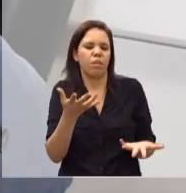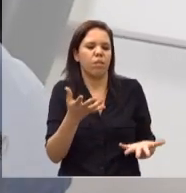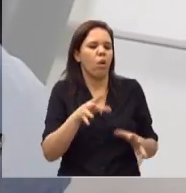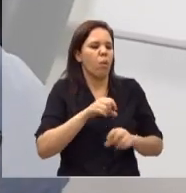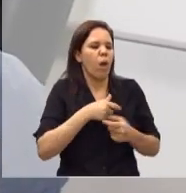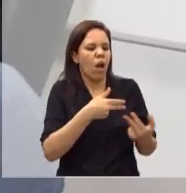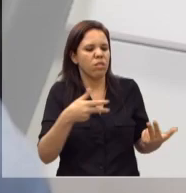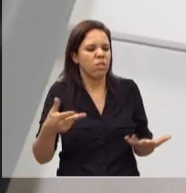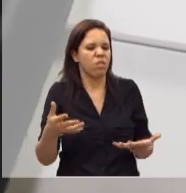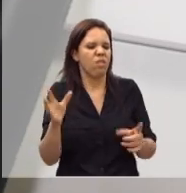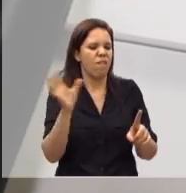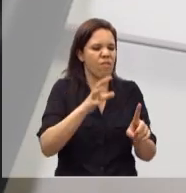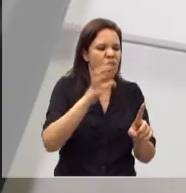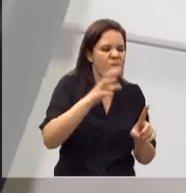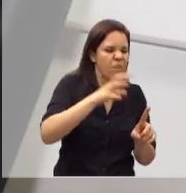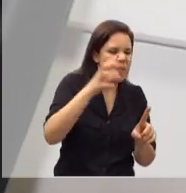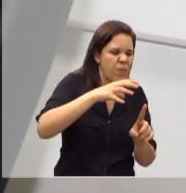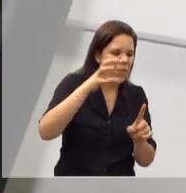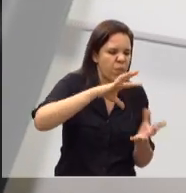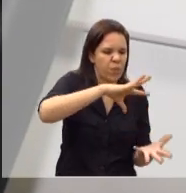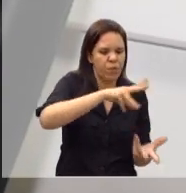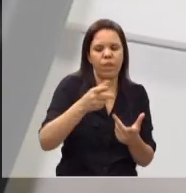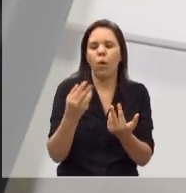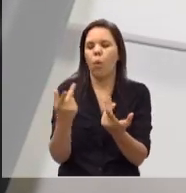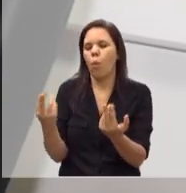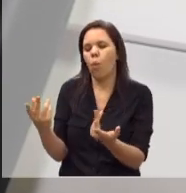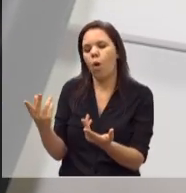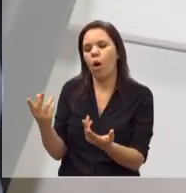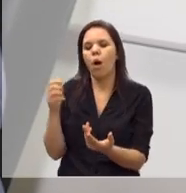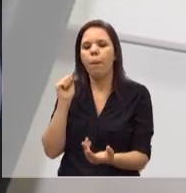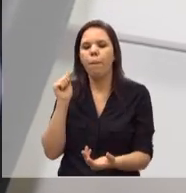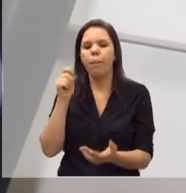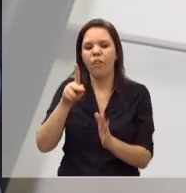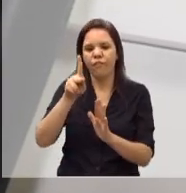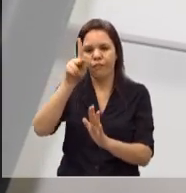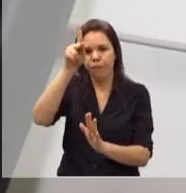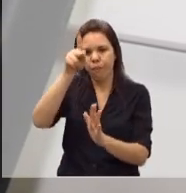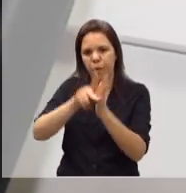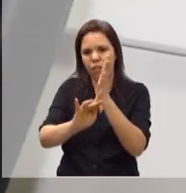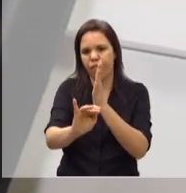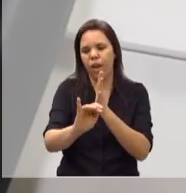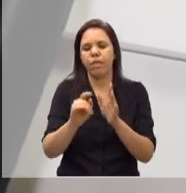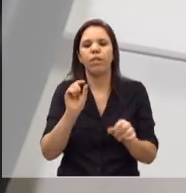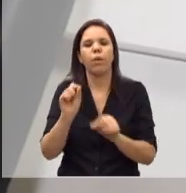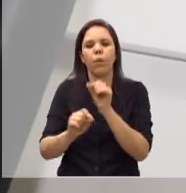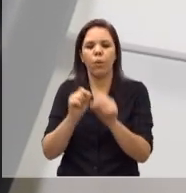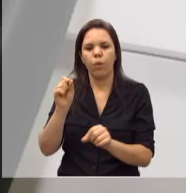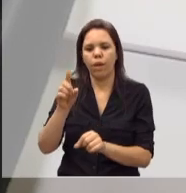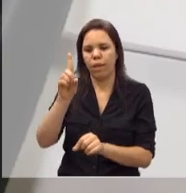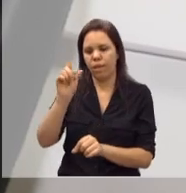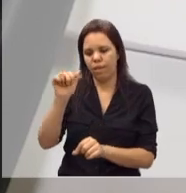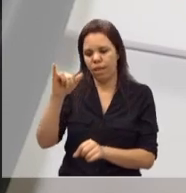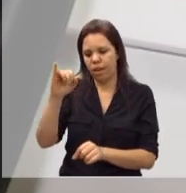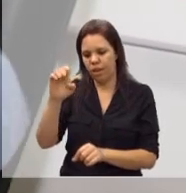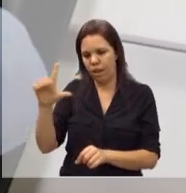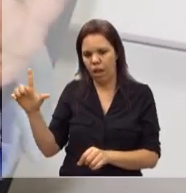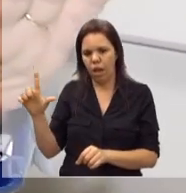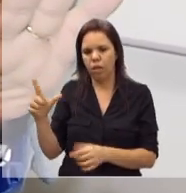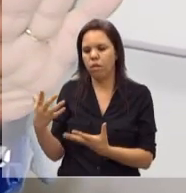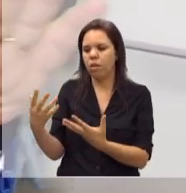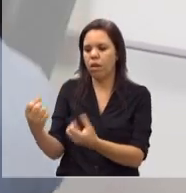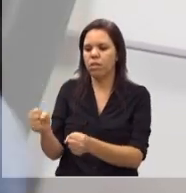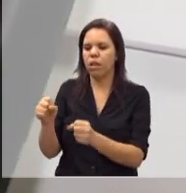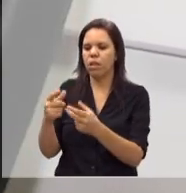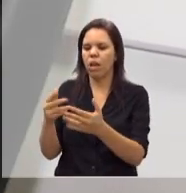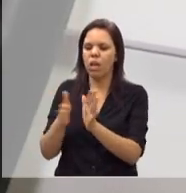rei Daniel. Daniel se propôs no coração dele a servir ao rei, mas não se contaminar com os manjares